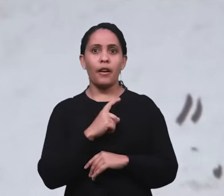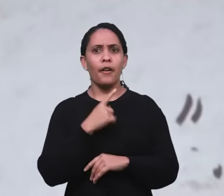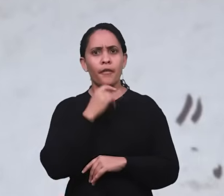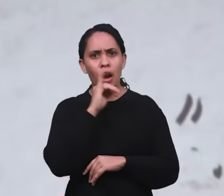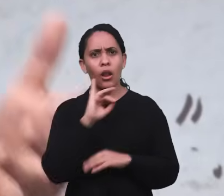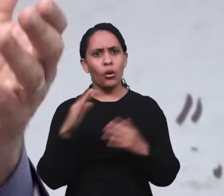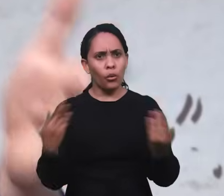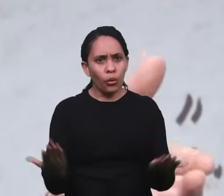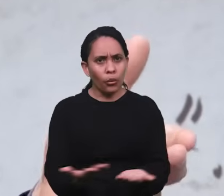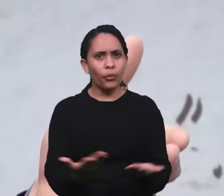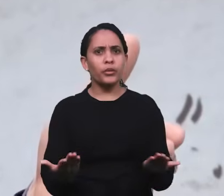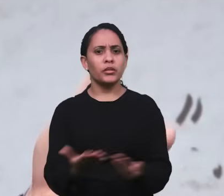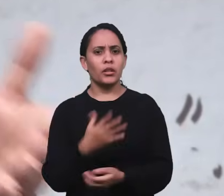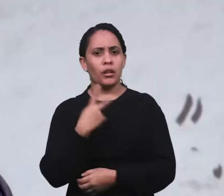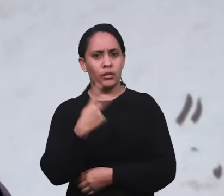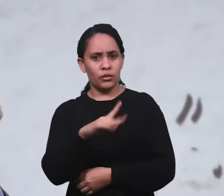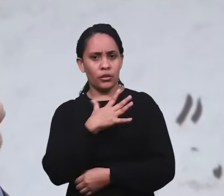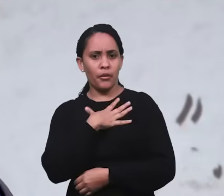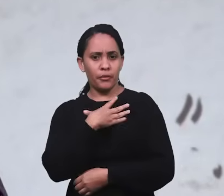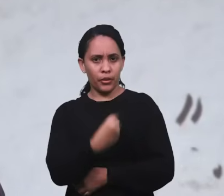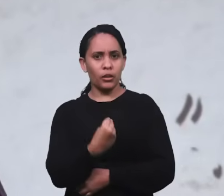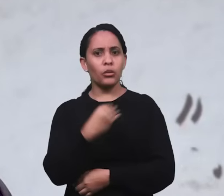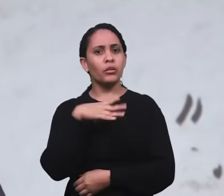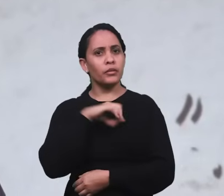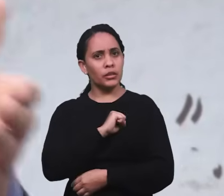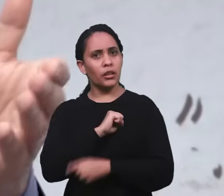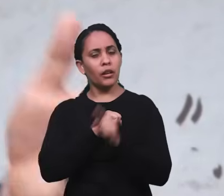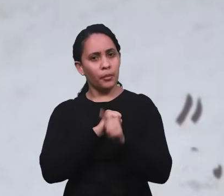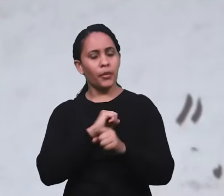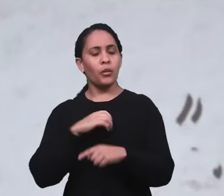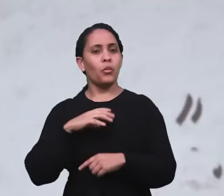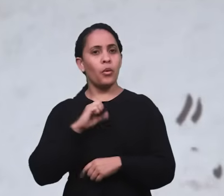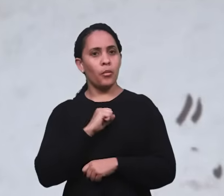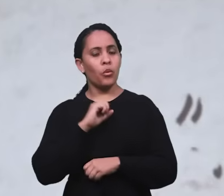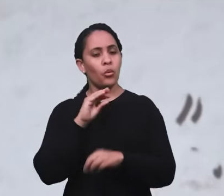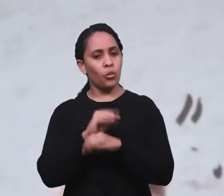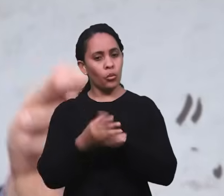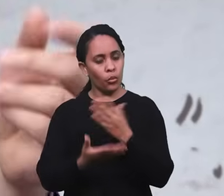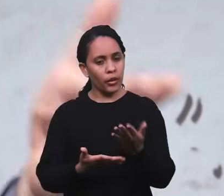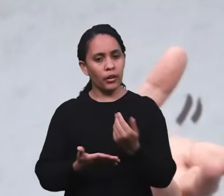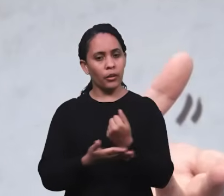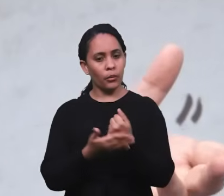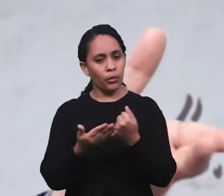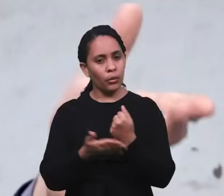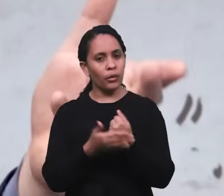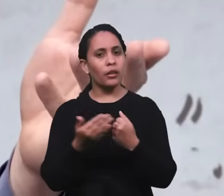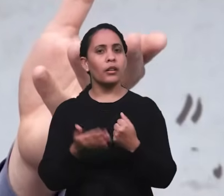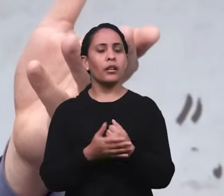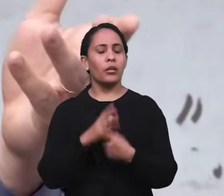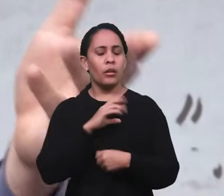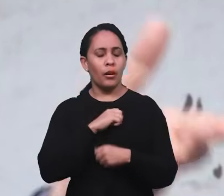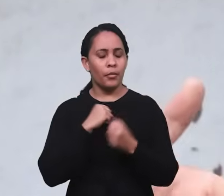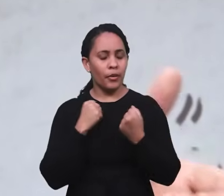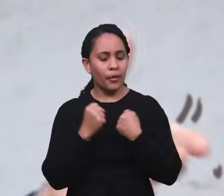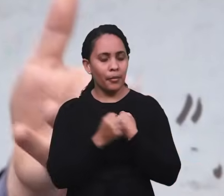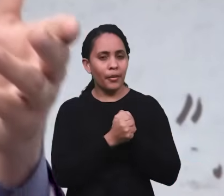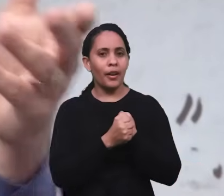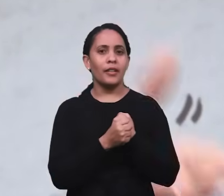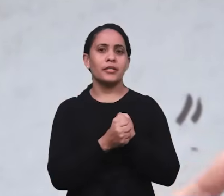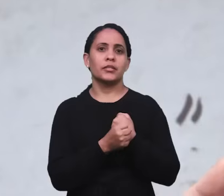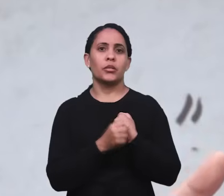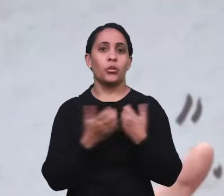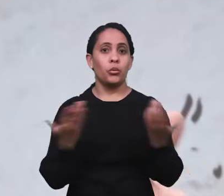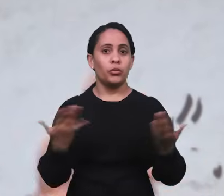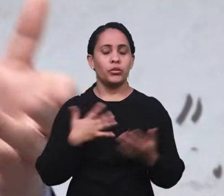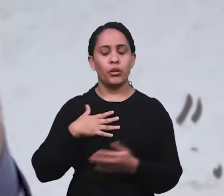tempo perdido, diga hoje Glória a Jesus. ao seu filho quanto você o ama, Amém. porque o Glória a amor Jesus. cura, o amor restaura, o amor